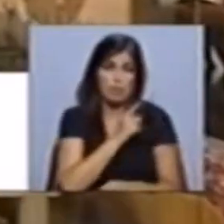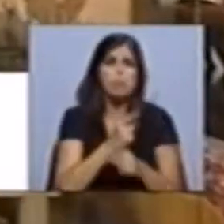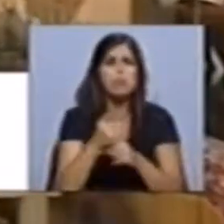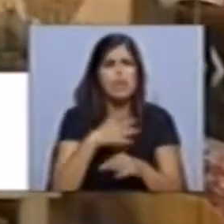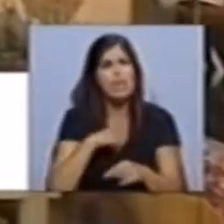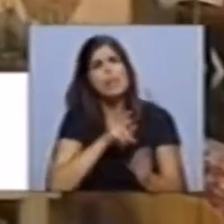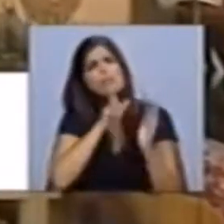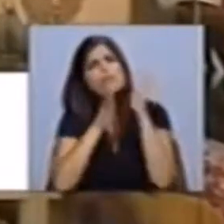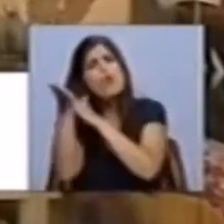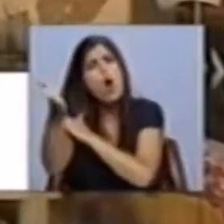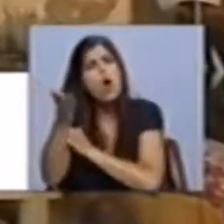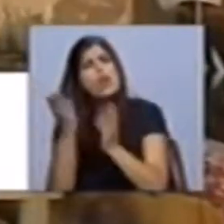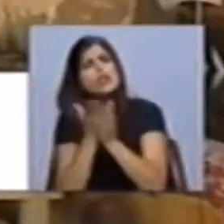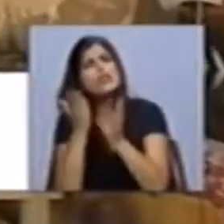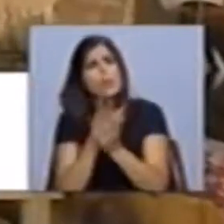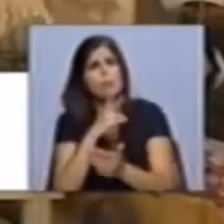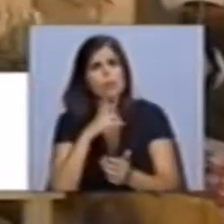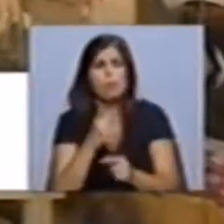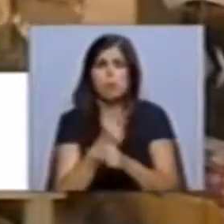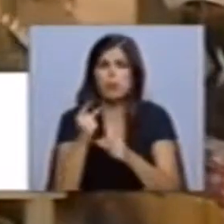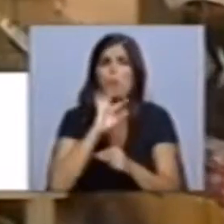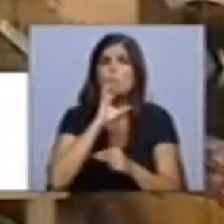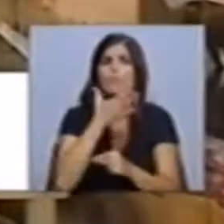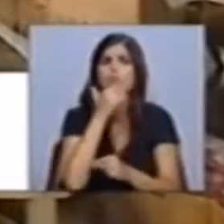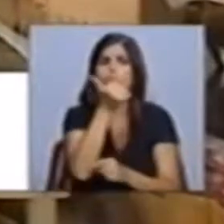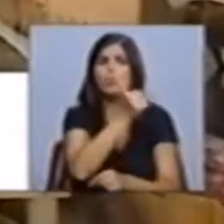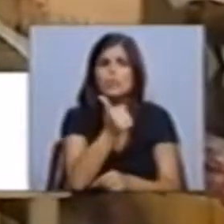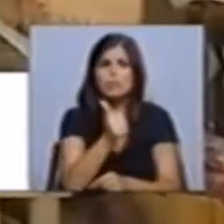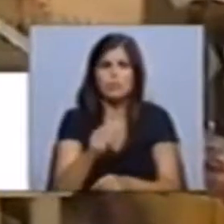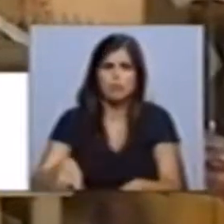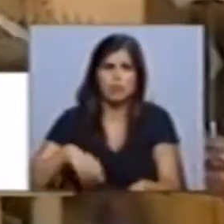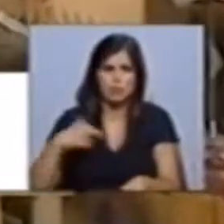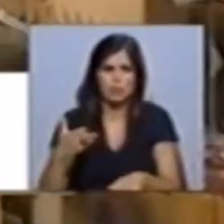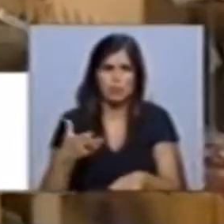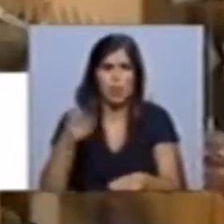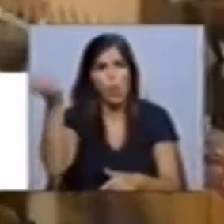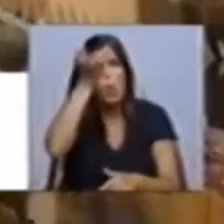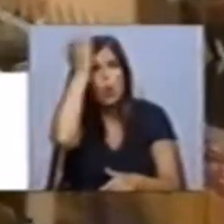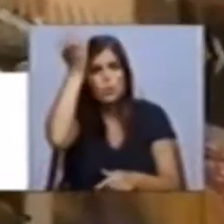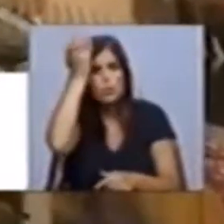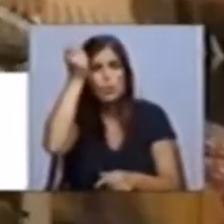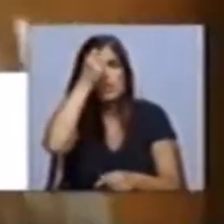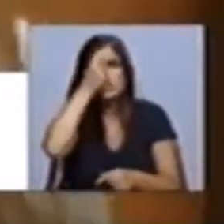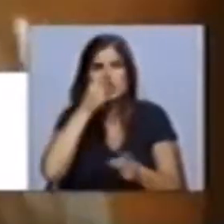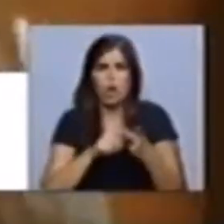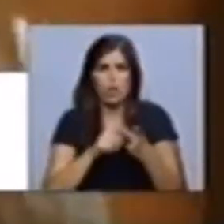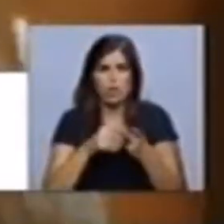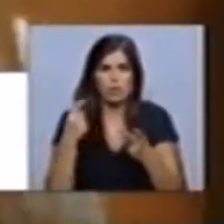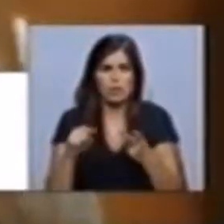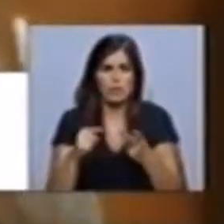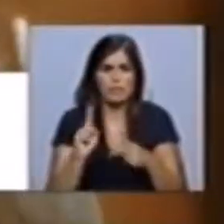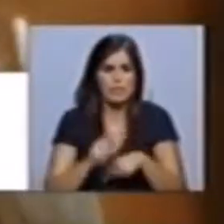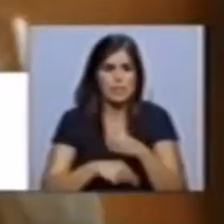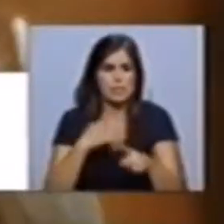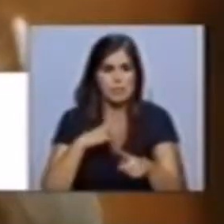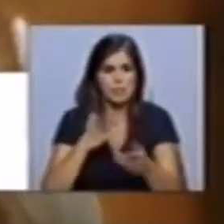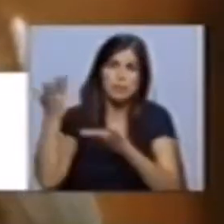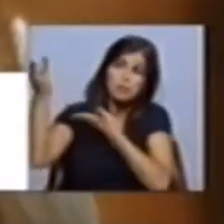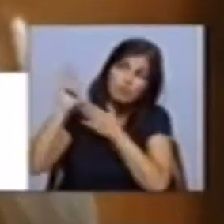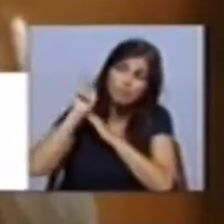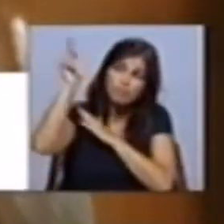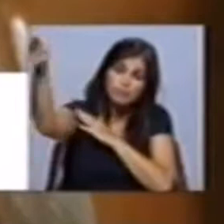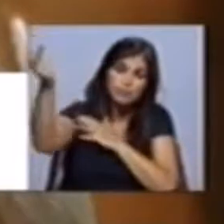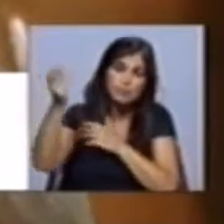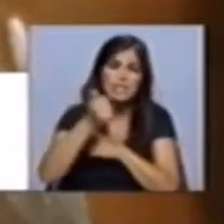Portugal? Ah, porque é um país muito bonito e muito rico, tanto culturalmente quanto historicamente. Sempre quis fazer intercâmbio,